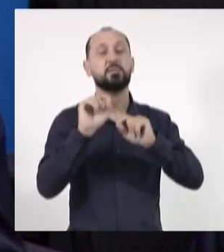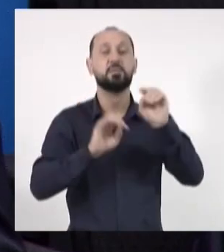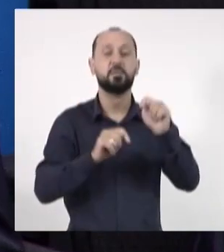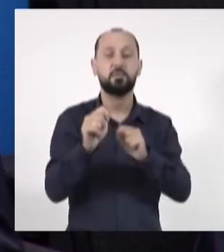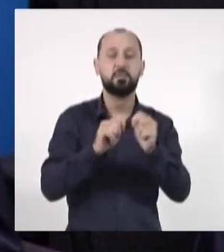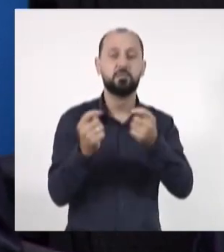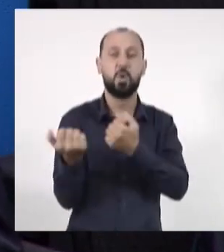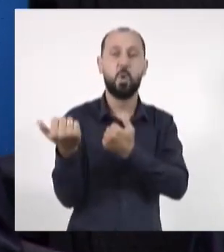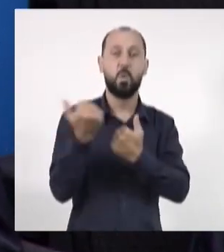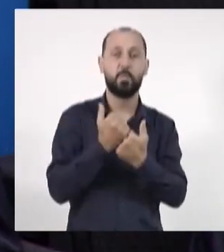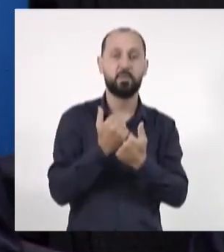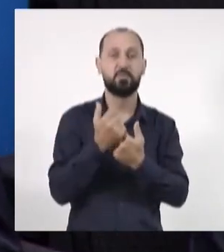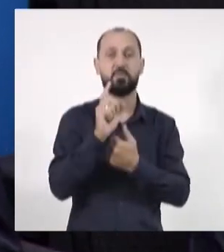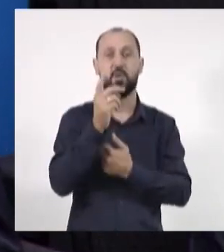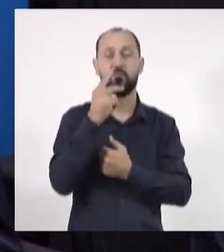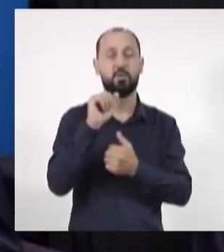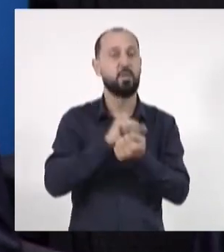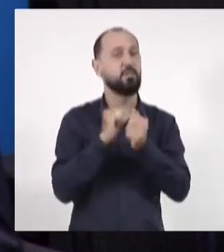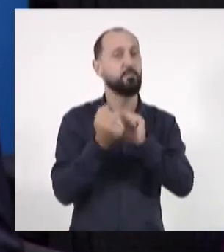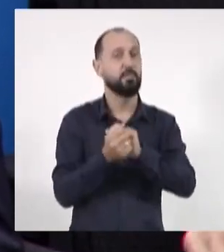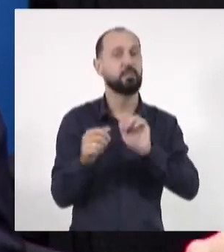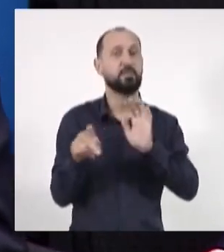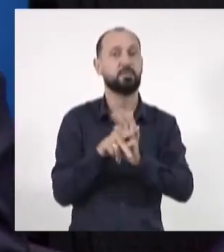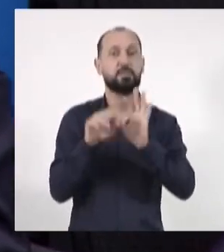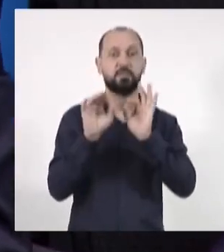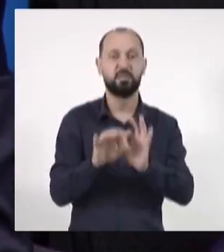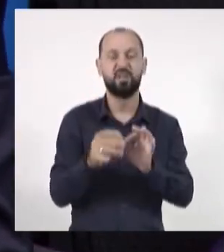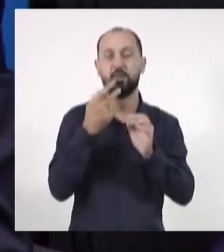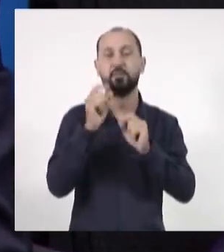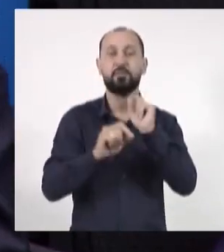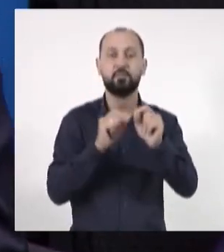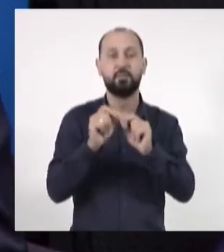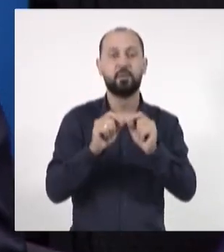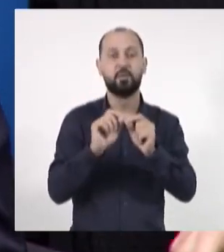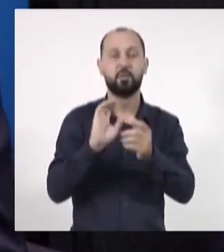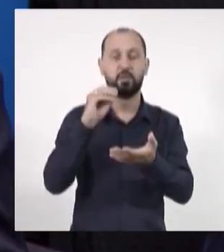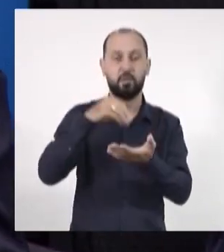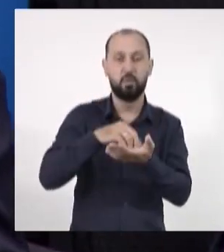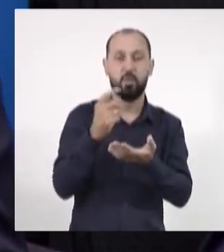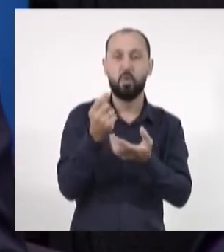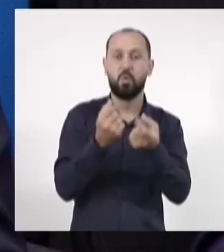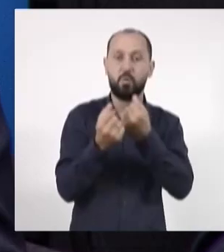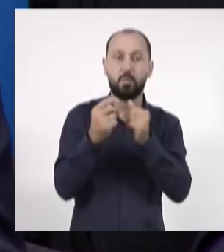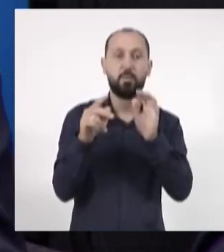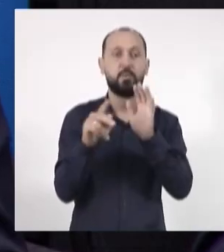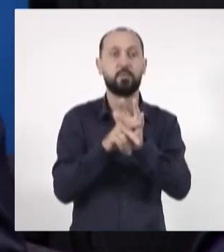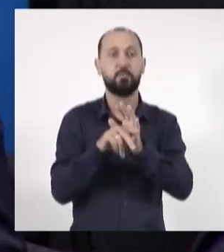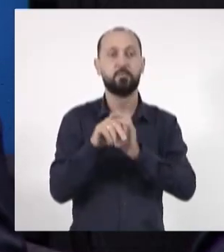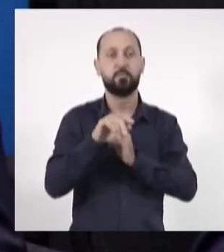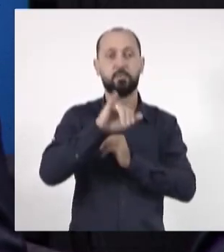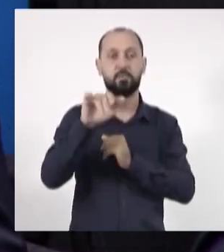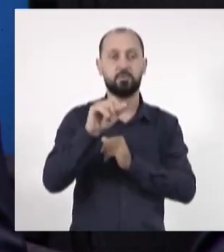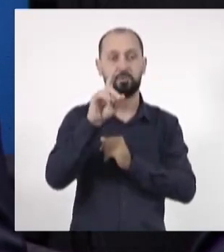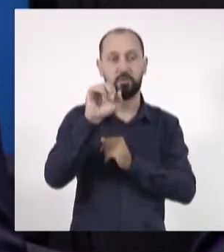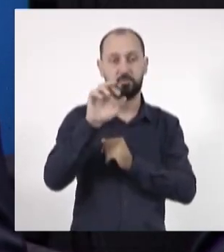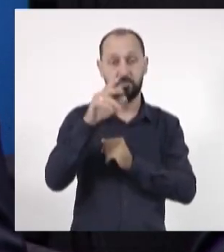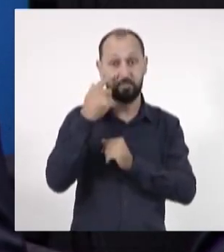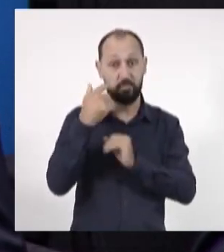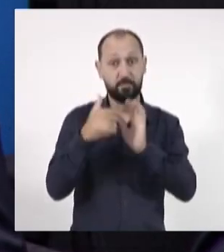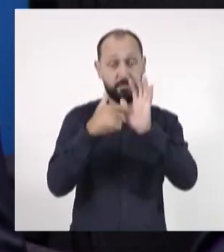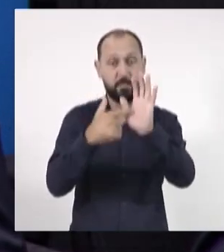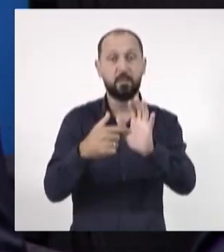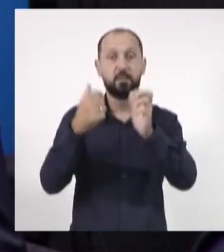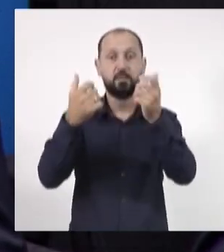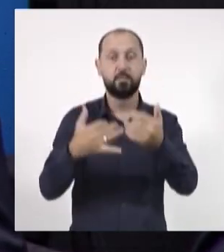mecanismos de compensação não foram adequados. Portanto, quando se fala de centralizar um fundo, que o próprio Jader, na última reunião, já apresentou ao